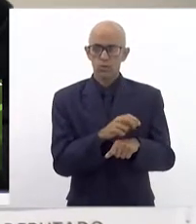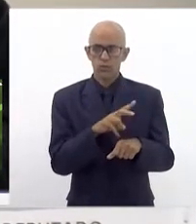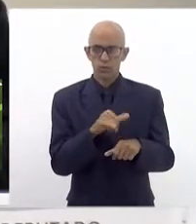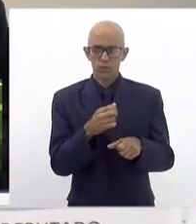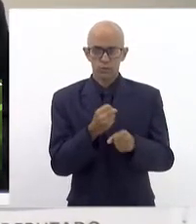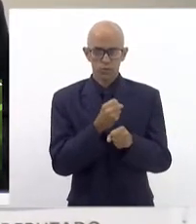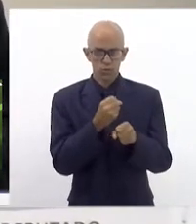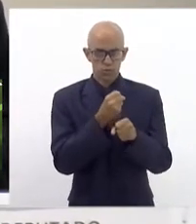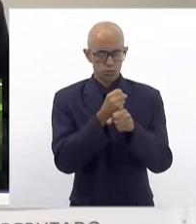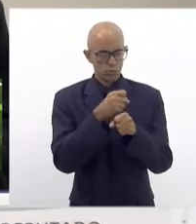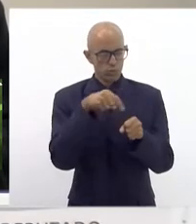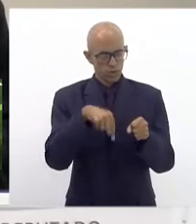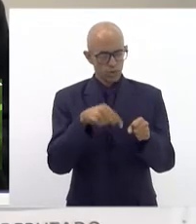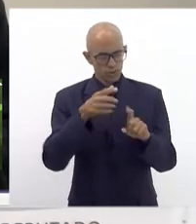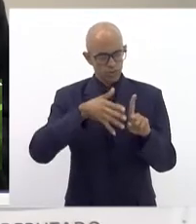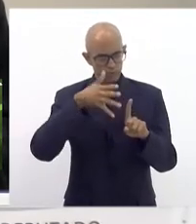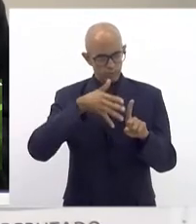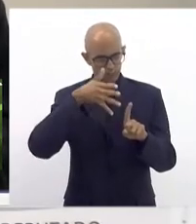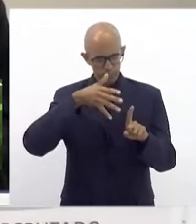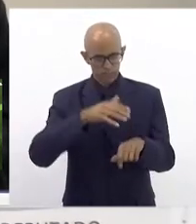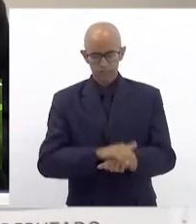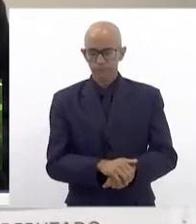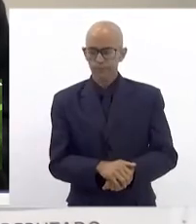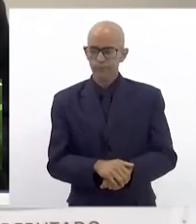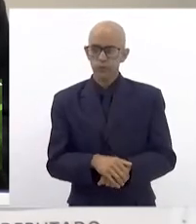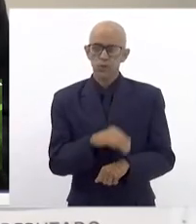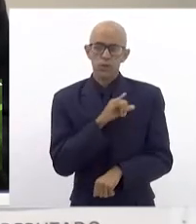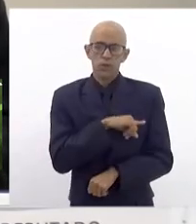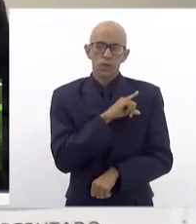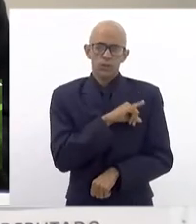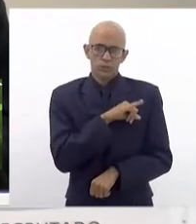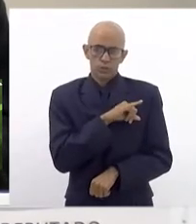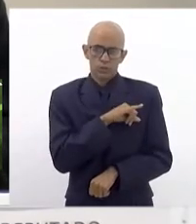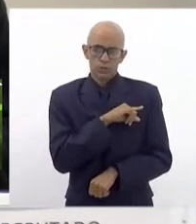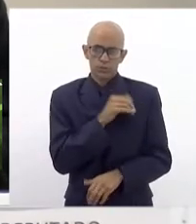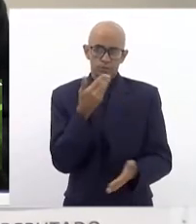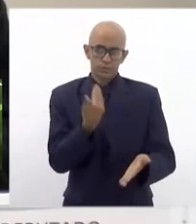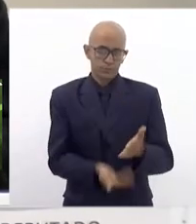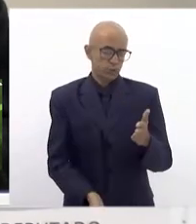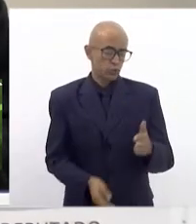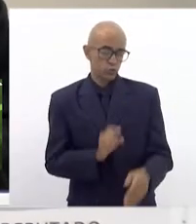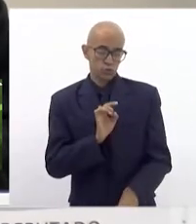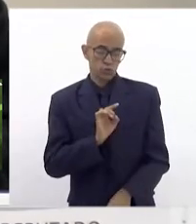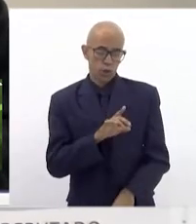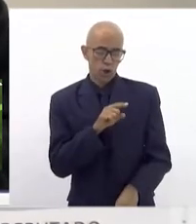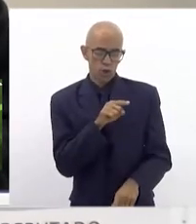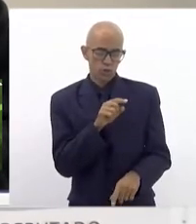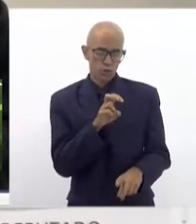nossas interlocuções. E o Rio de Janeiro tem perdido não apenas em relação